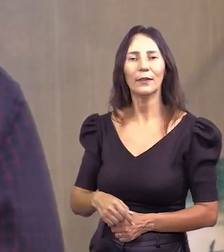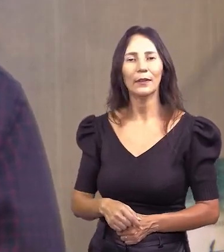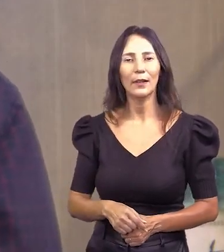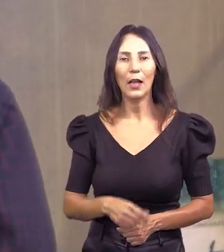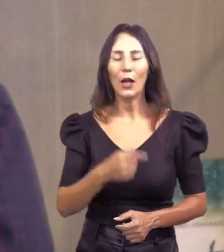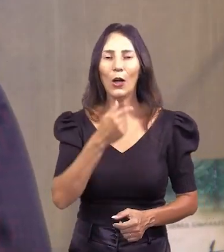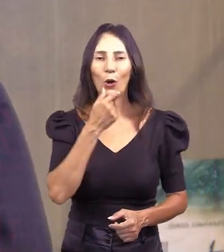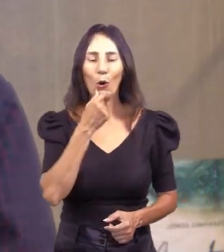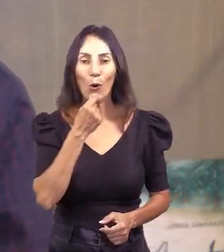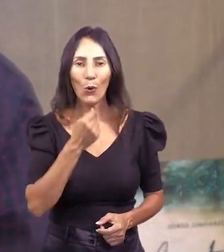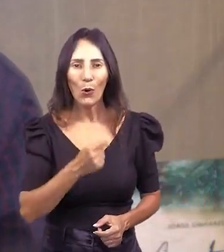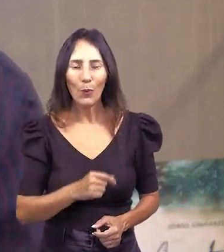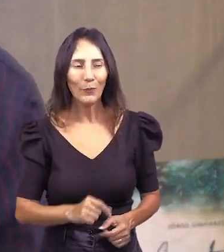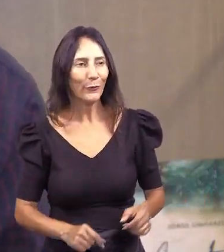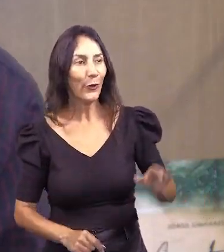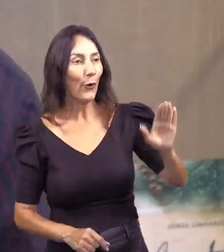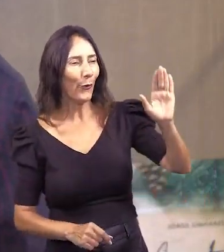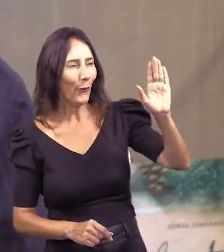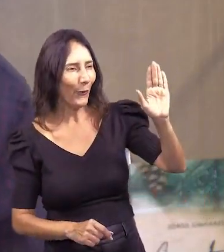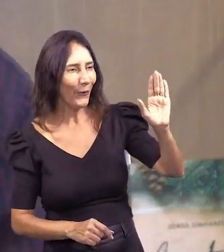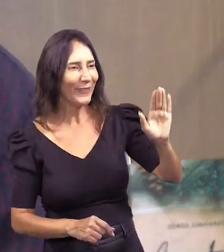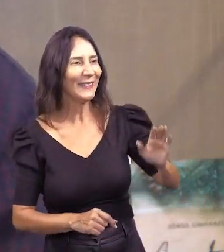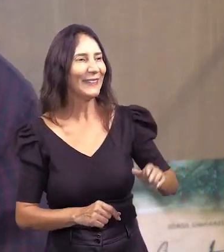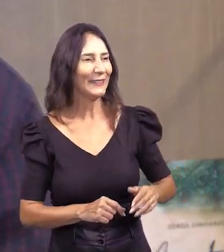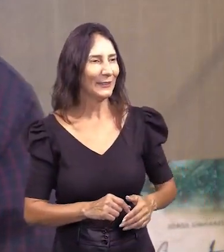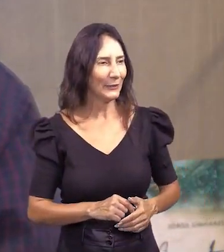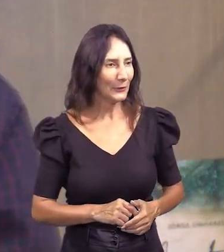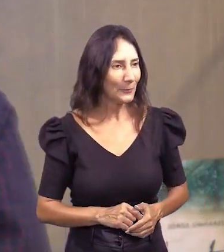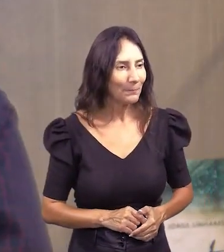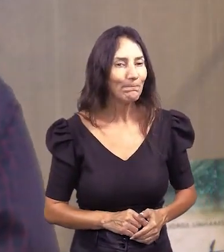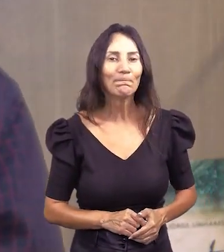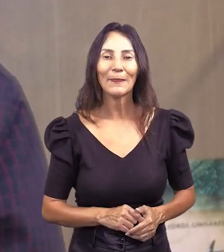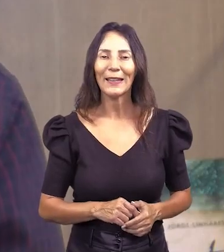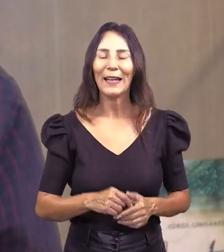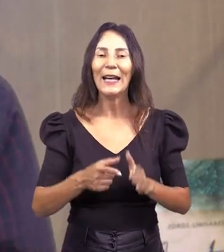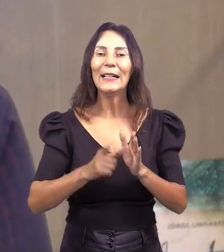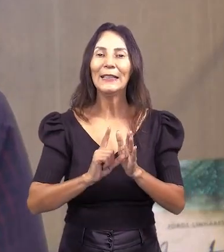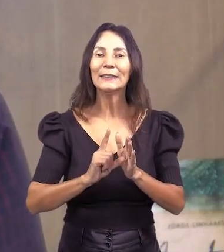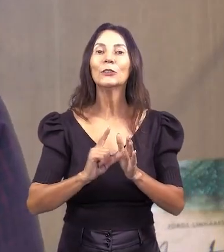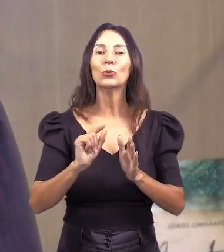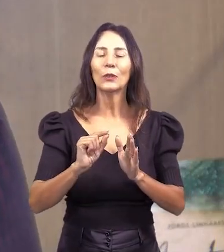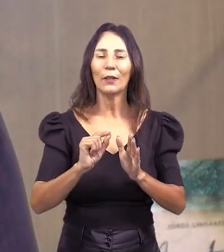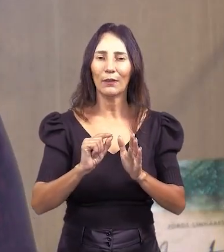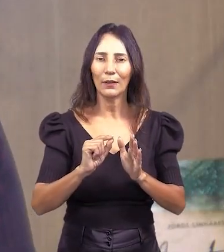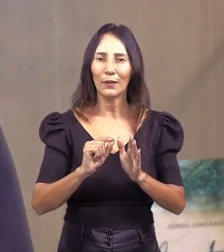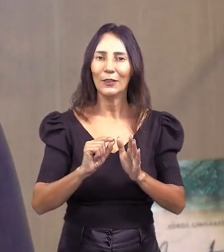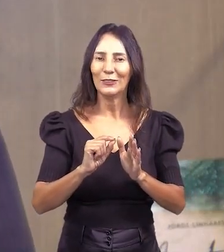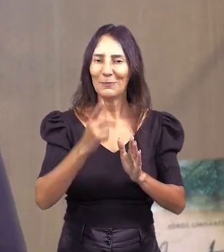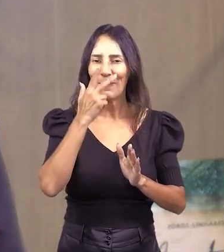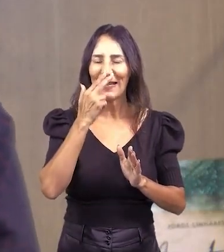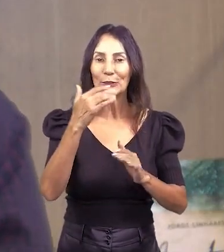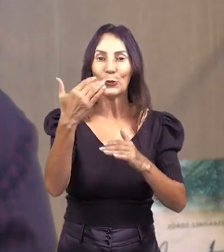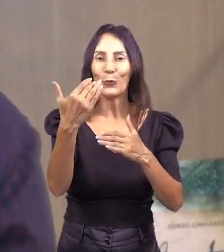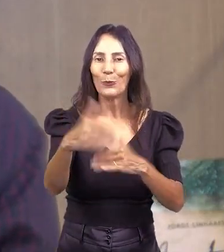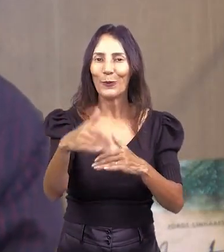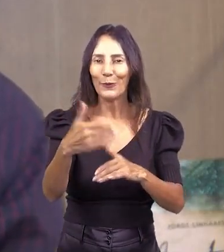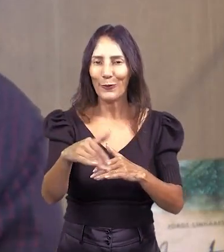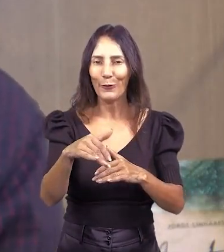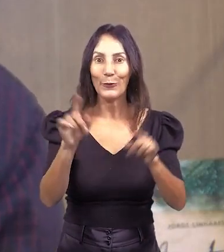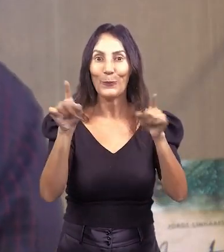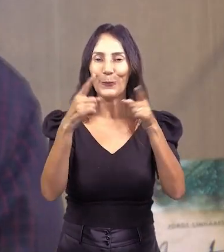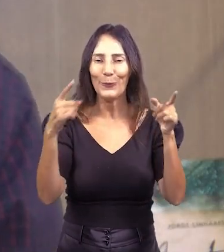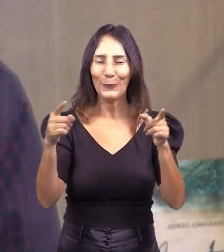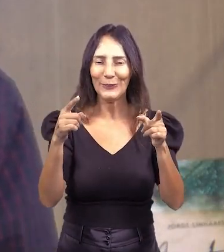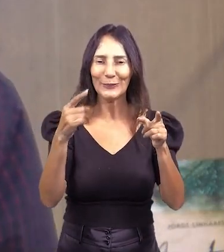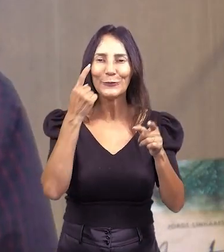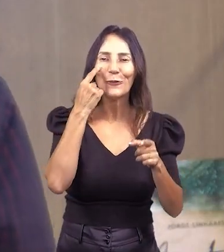logo uma pessoa levantou, opa! Antes de sair o edital de convocação do concurso